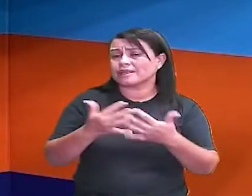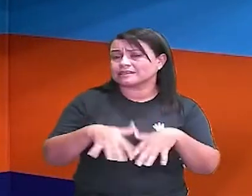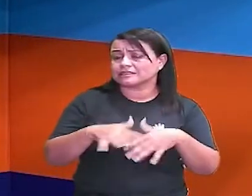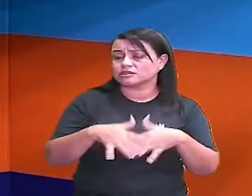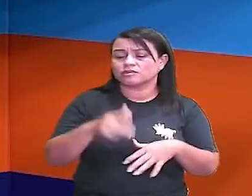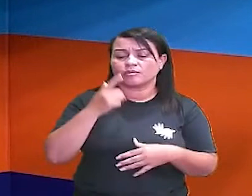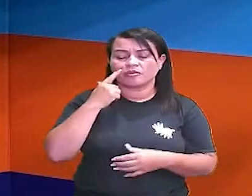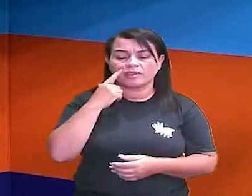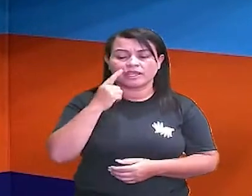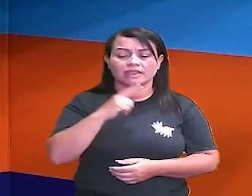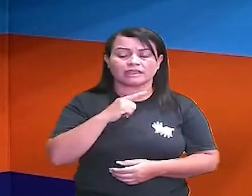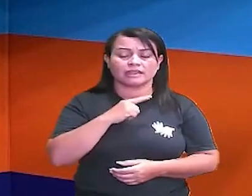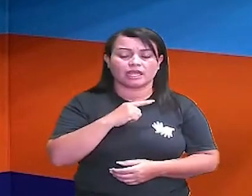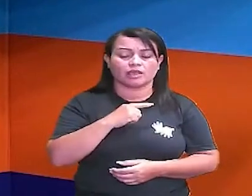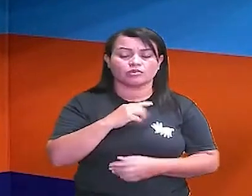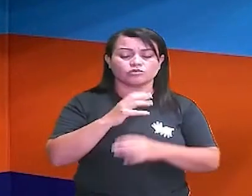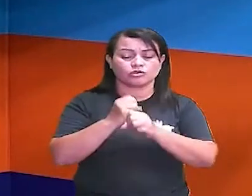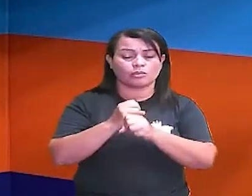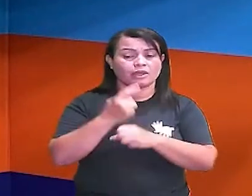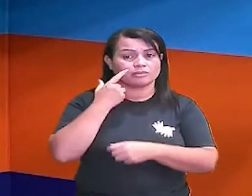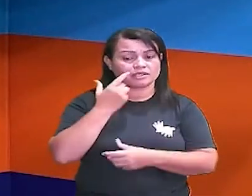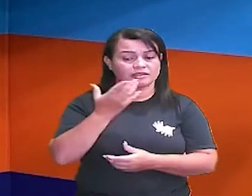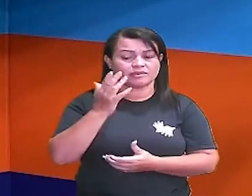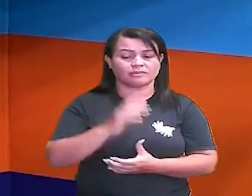certo? Trouxe a continha para vocês.